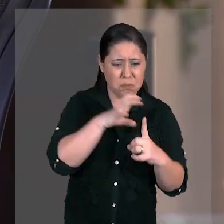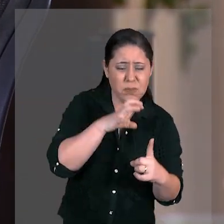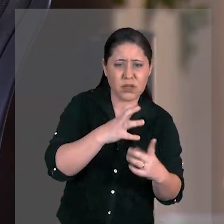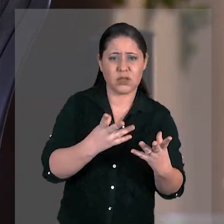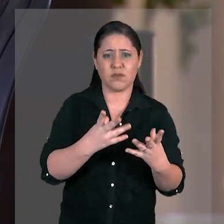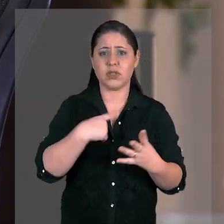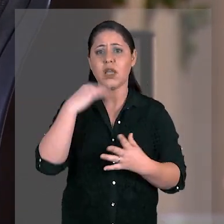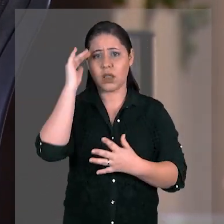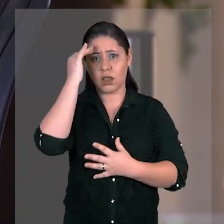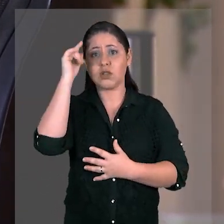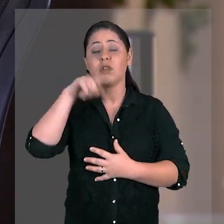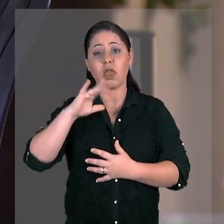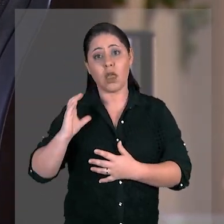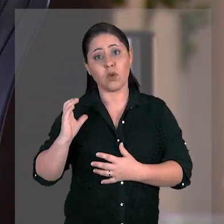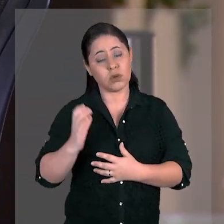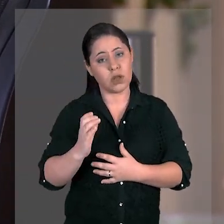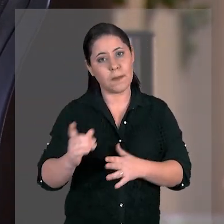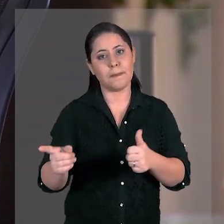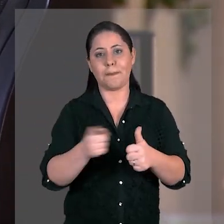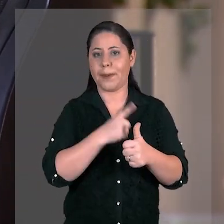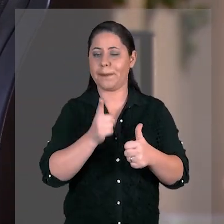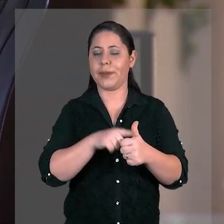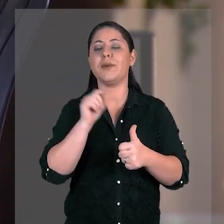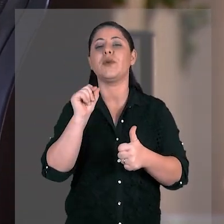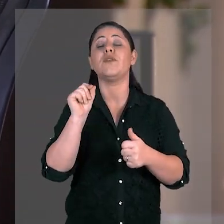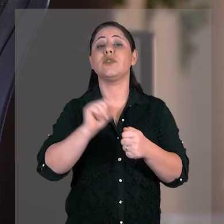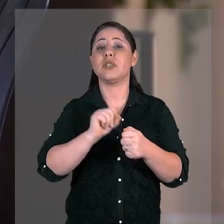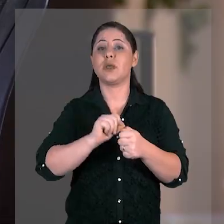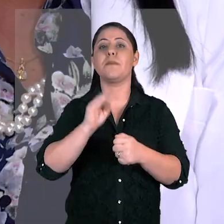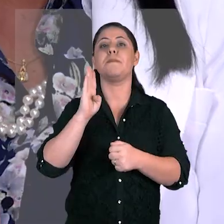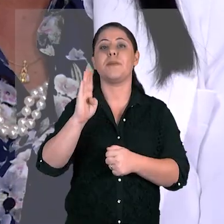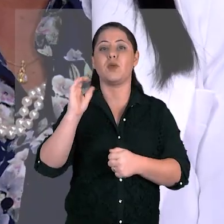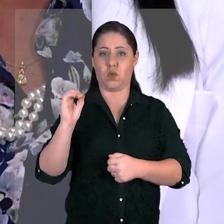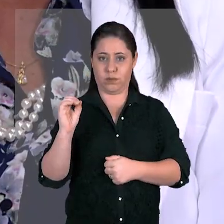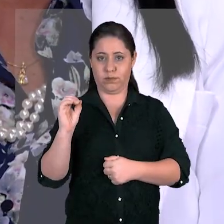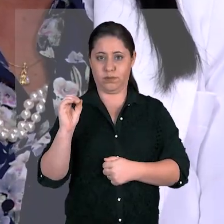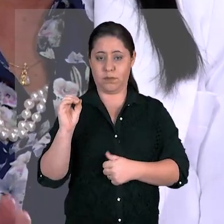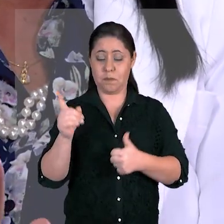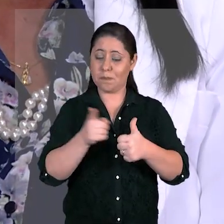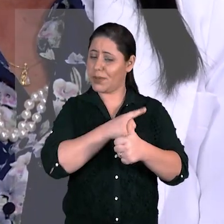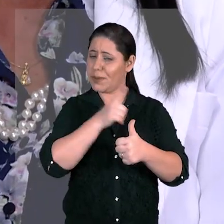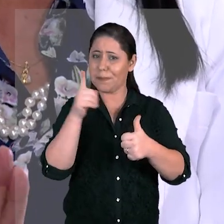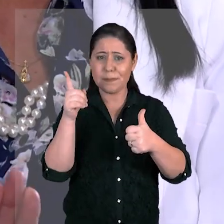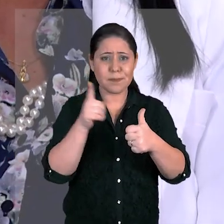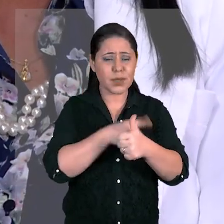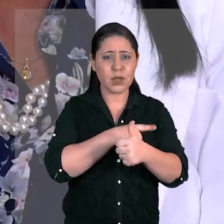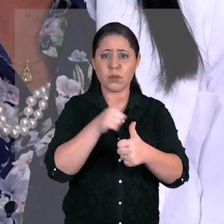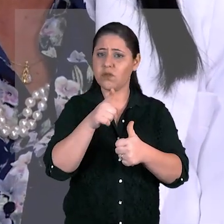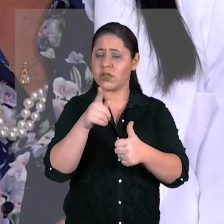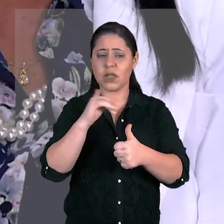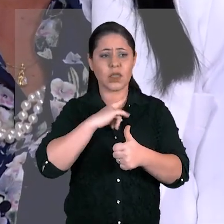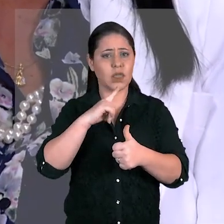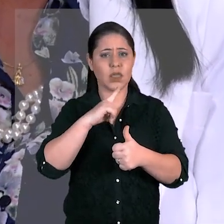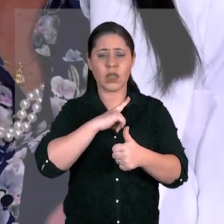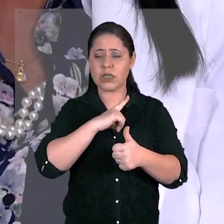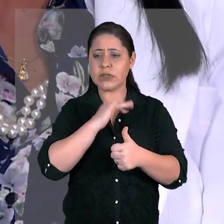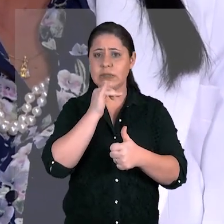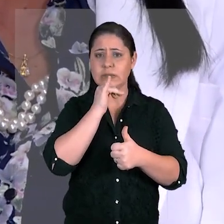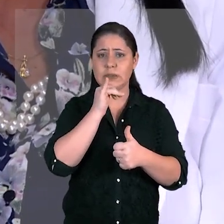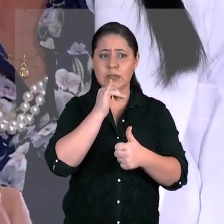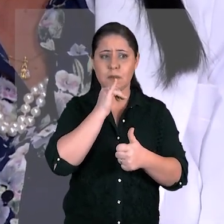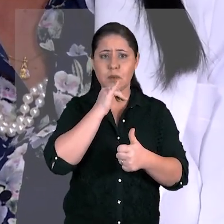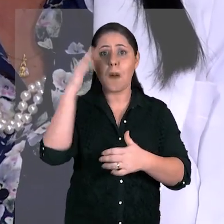você entenda que é um crime, primeira coisa que você tem que fazer é um boletim de ocorrência. É a primeira coisa para você se garantir. Numa dessas